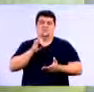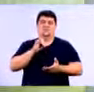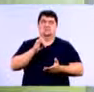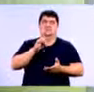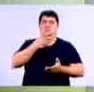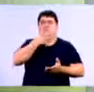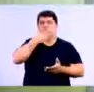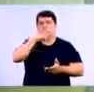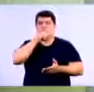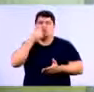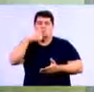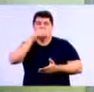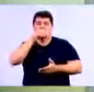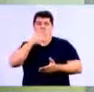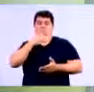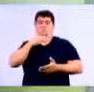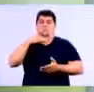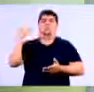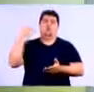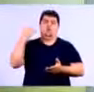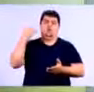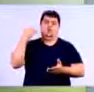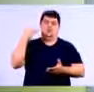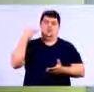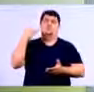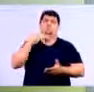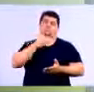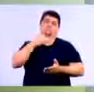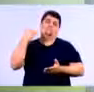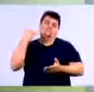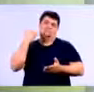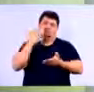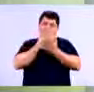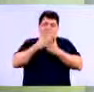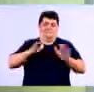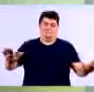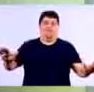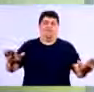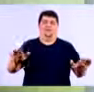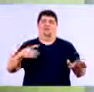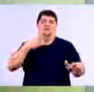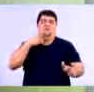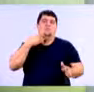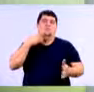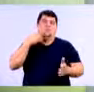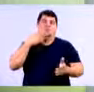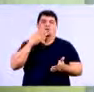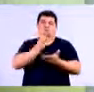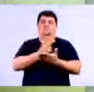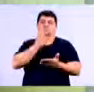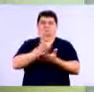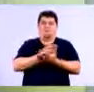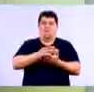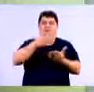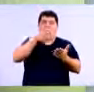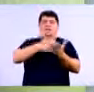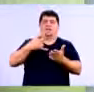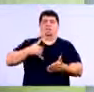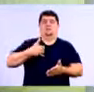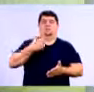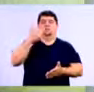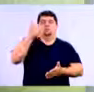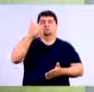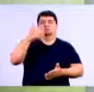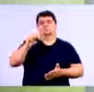vier a faltar, e o que é esse faltar no popular é morrer, deixar de existir, o banco continua pagando até quando